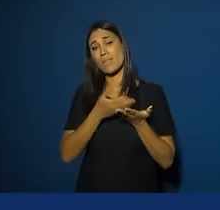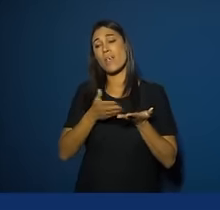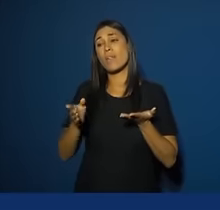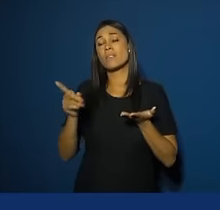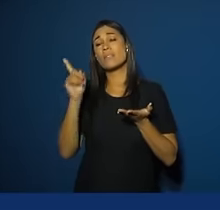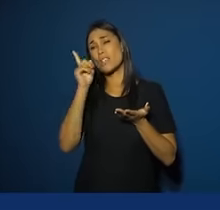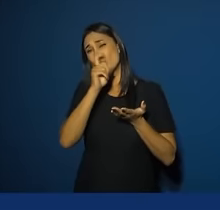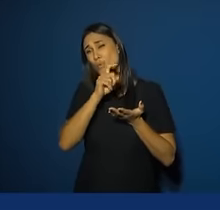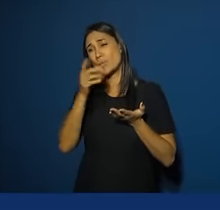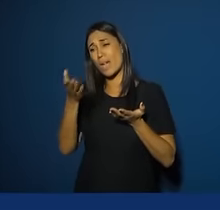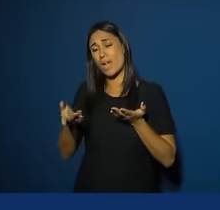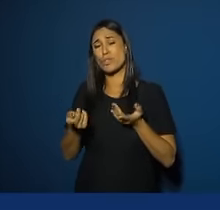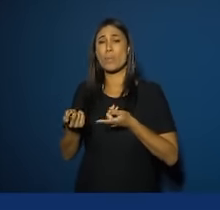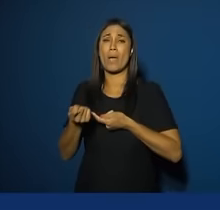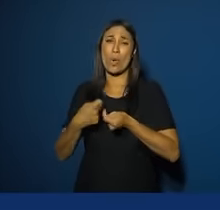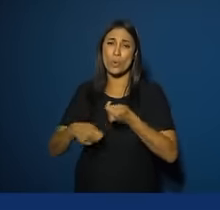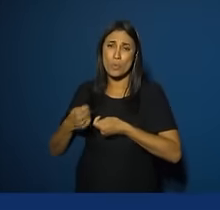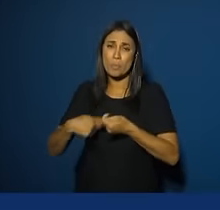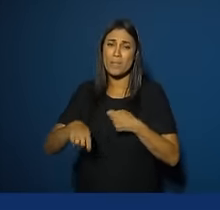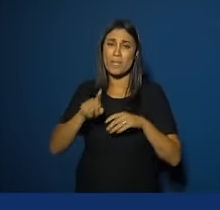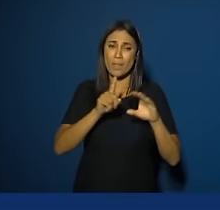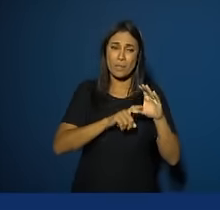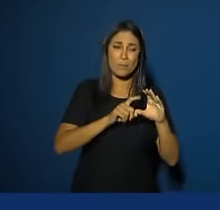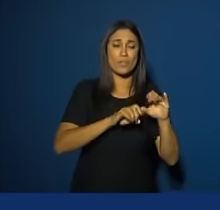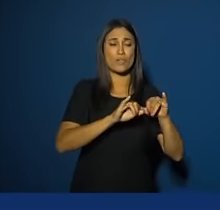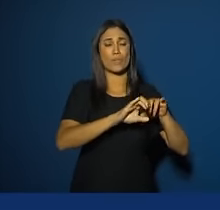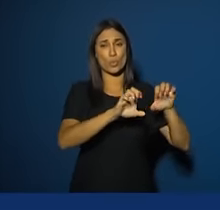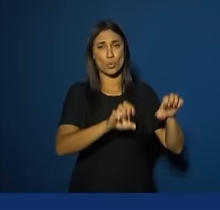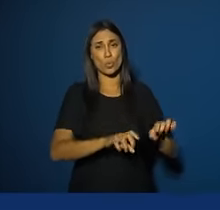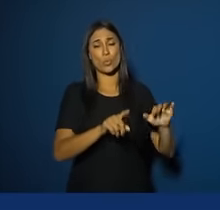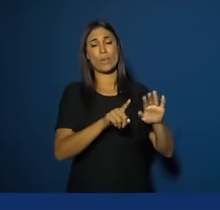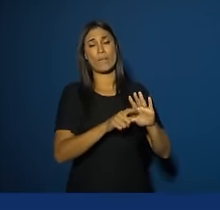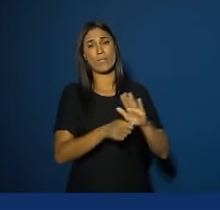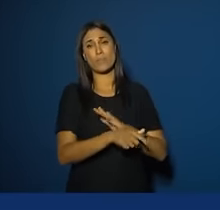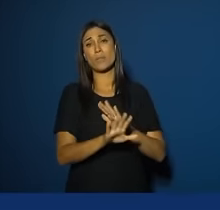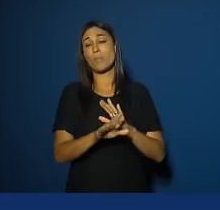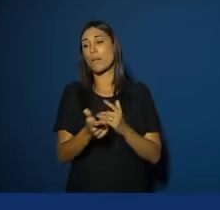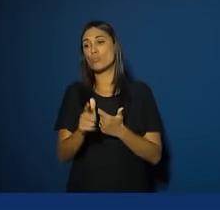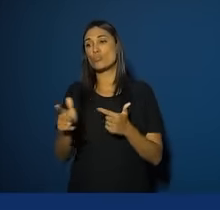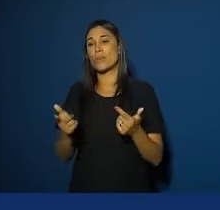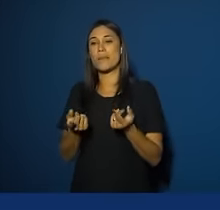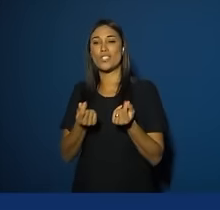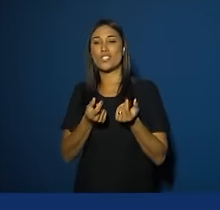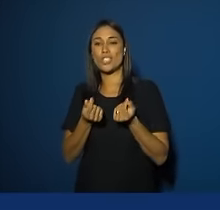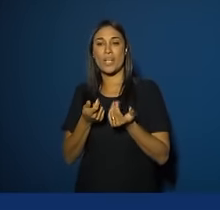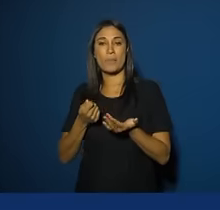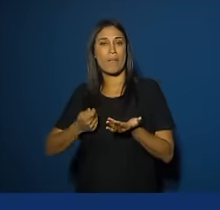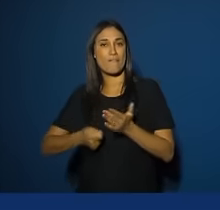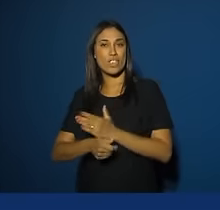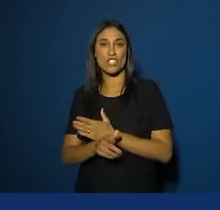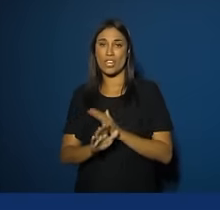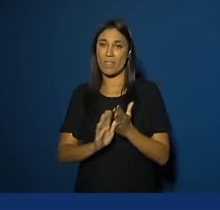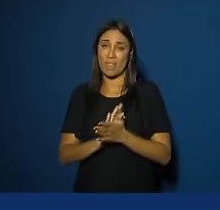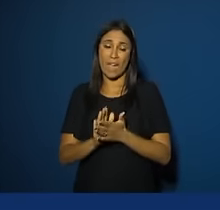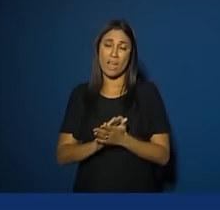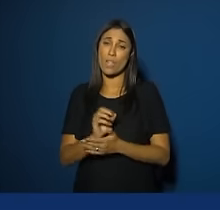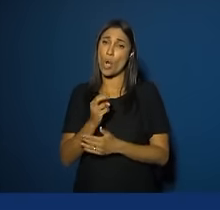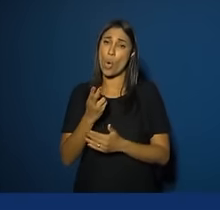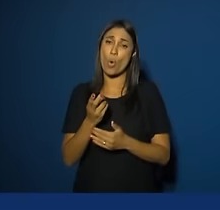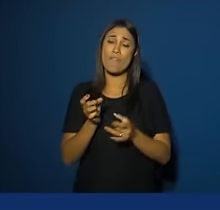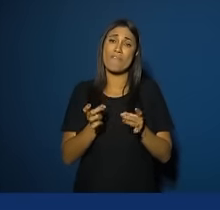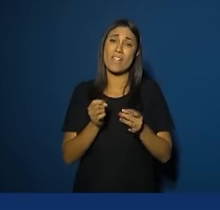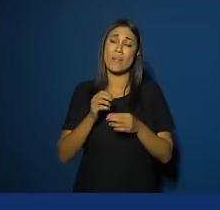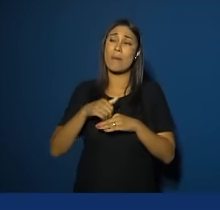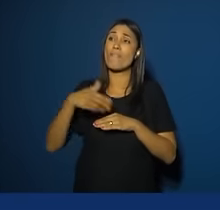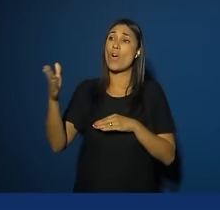situação ruim que eles estão, quer dizer, de uma economia que é muito dependente de infraestrutura e investimentos, mas não tem mais dinheiro para investir em infraestrutura e investimentos, nem demanda, ou